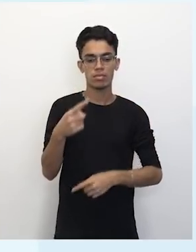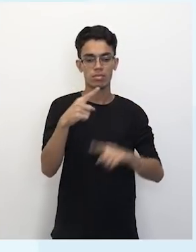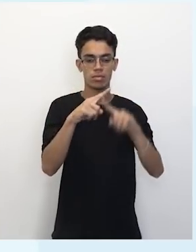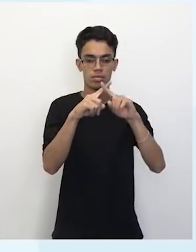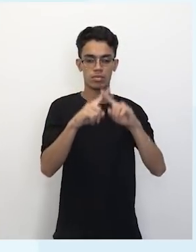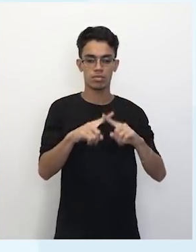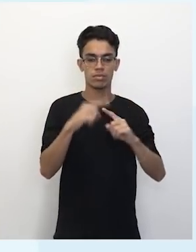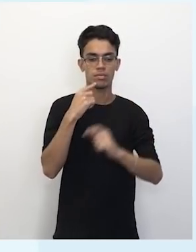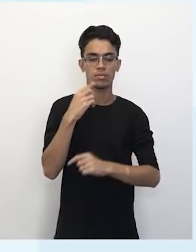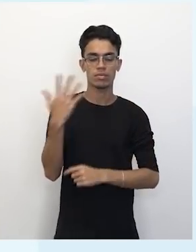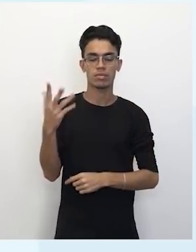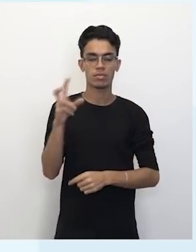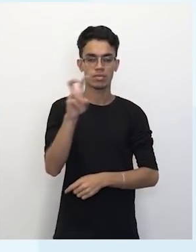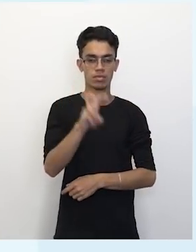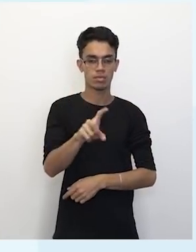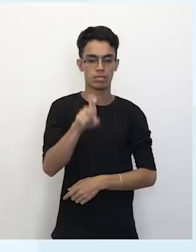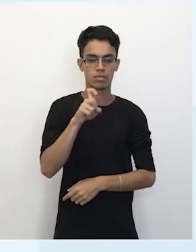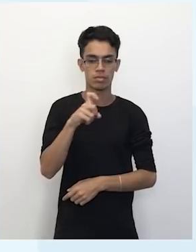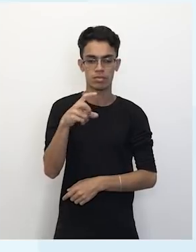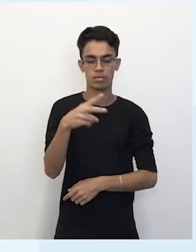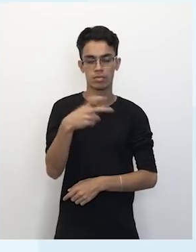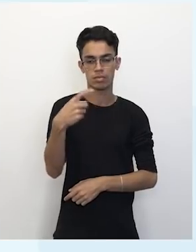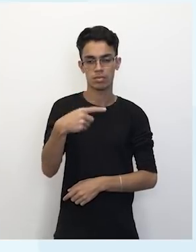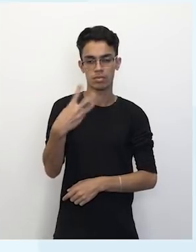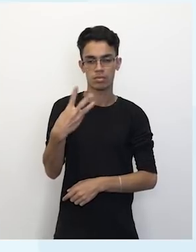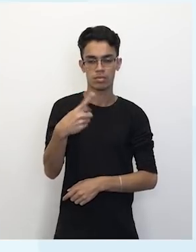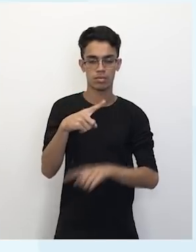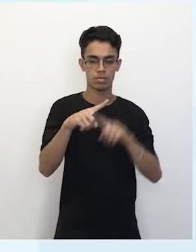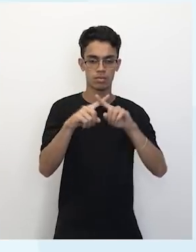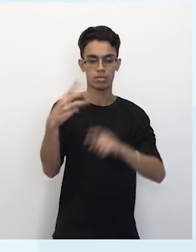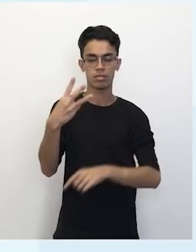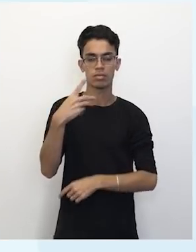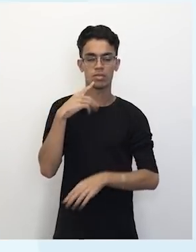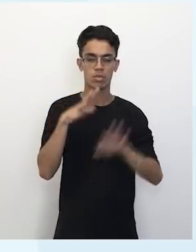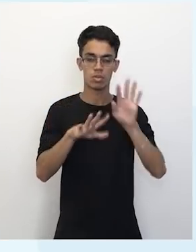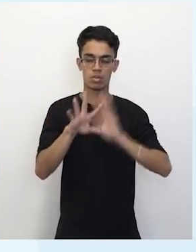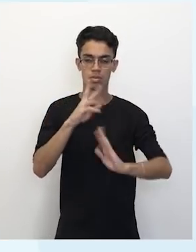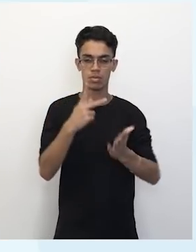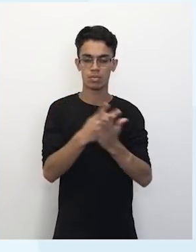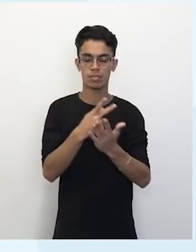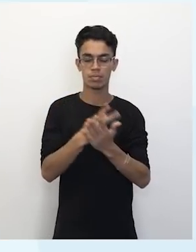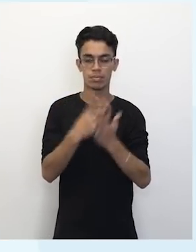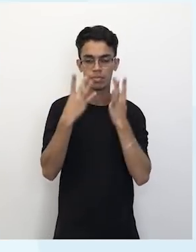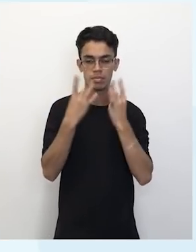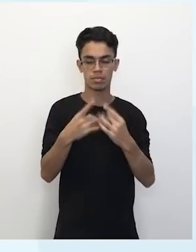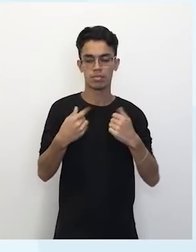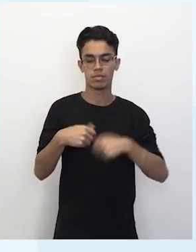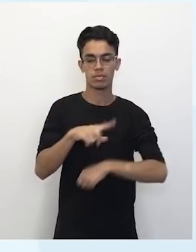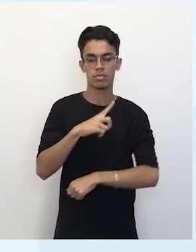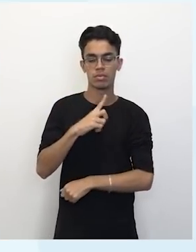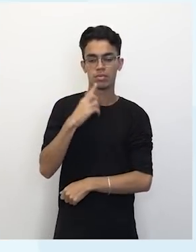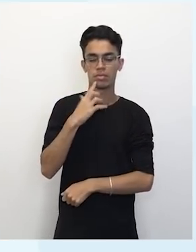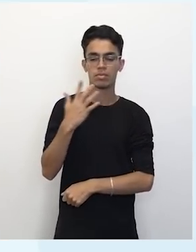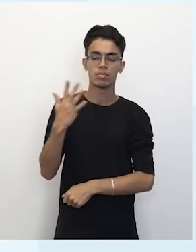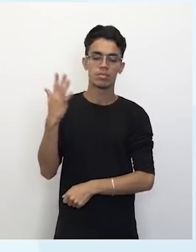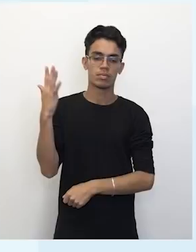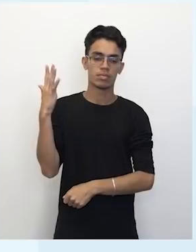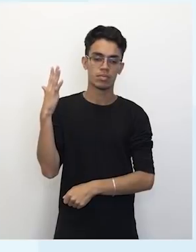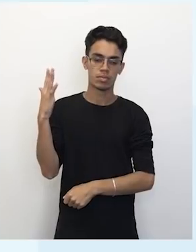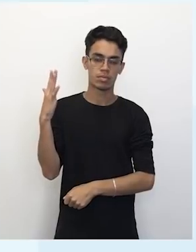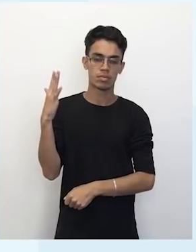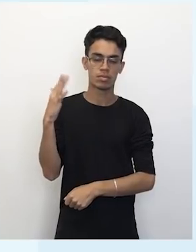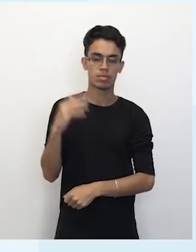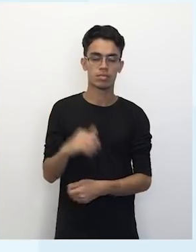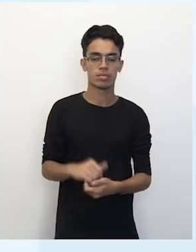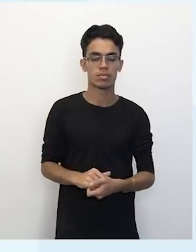ele aparece do outro lado multiplicando. Cuidado, ó, o neguinho erra aqui. Você tem que, se ele está aqui, ele tem que ir para lá. Você não pode mais